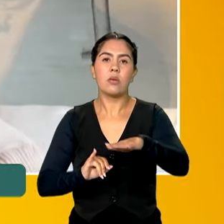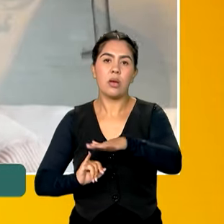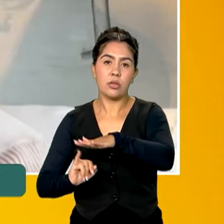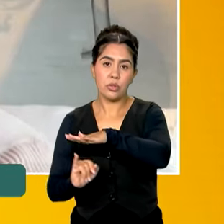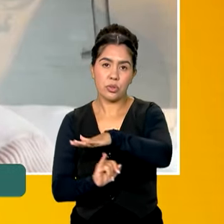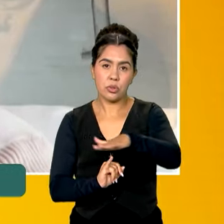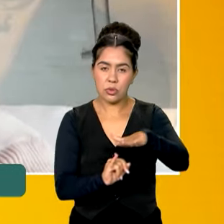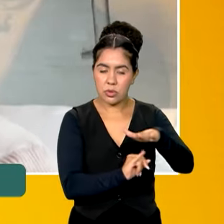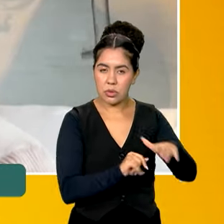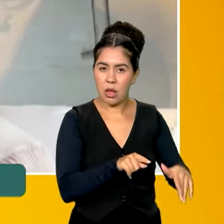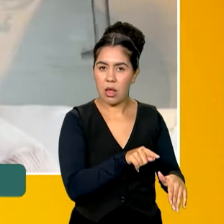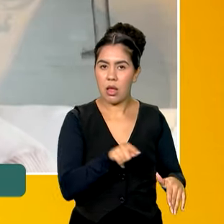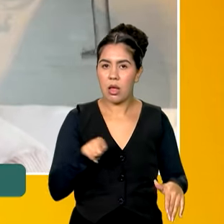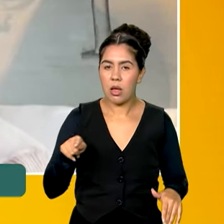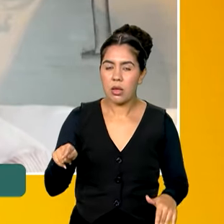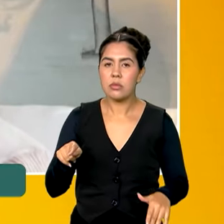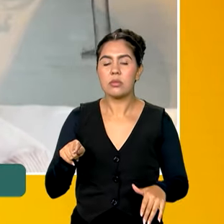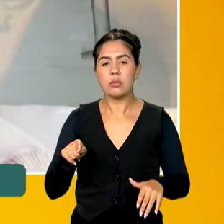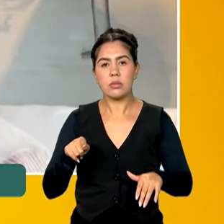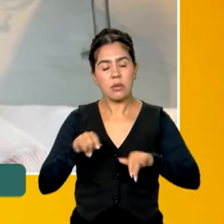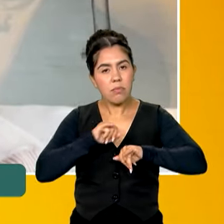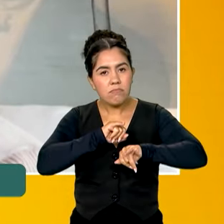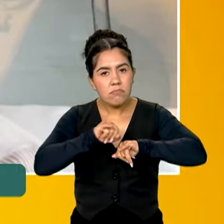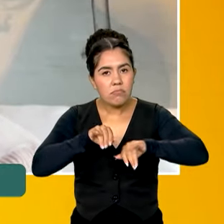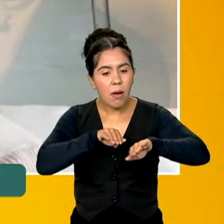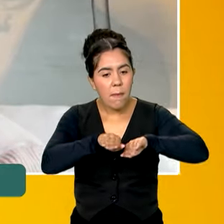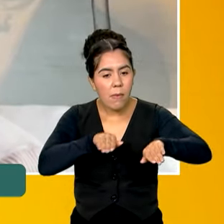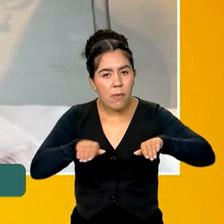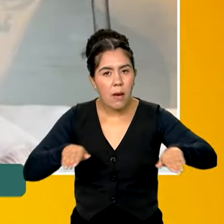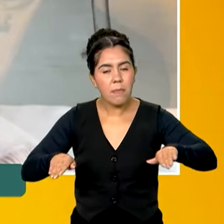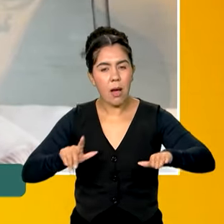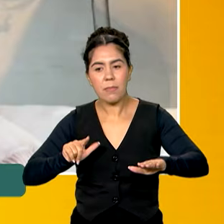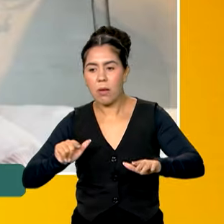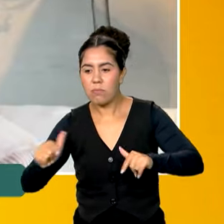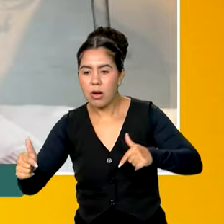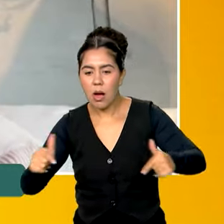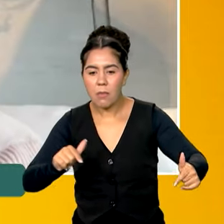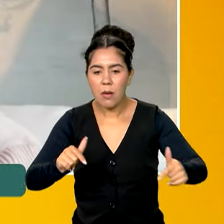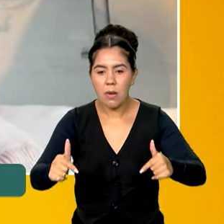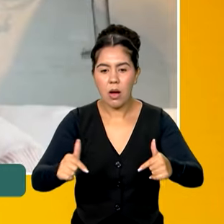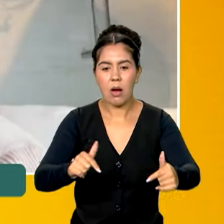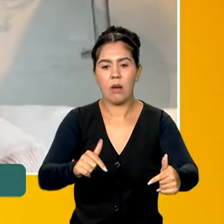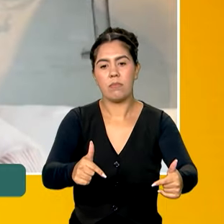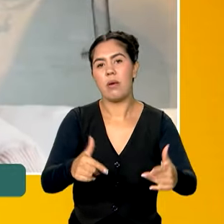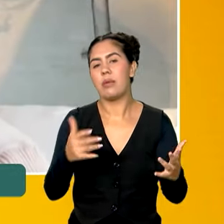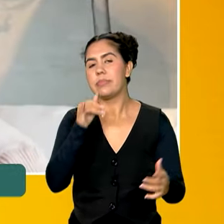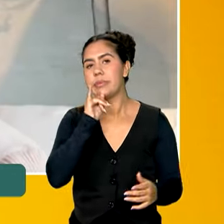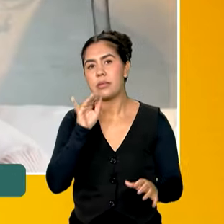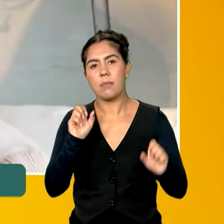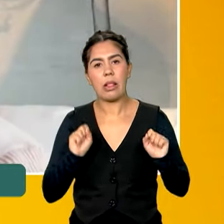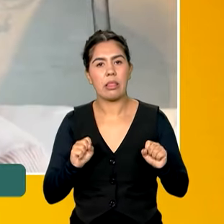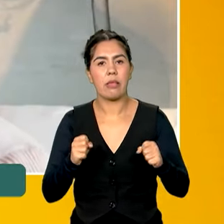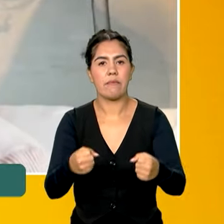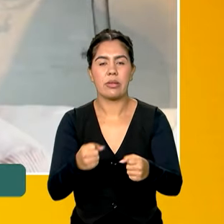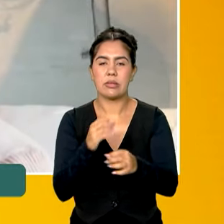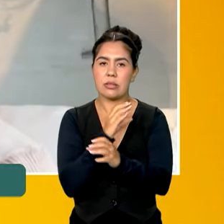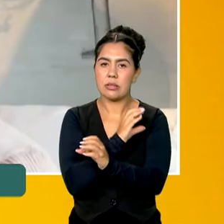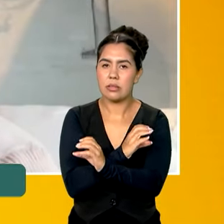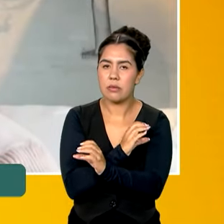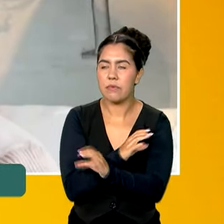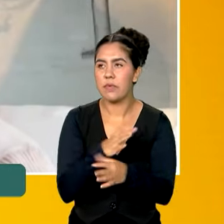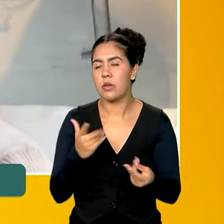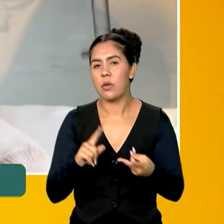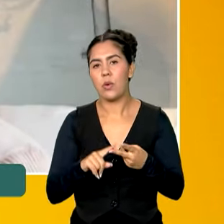que são acionadas para atuação em contextos de defesa civil ou mesmo